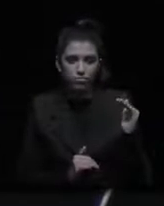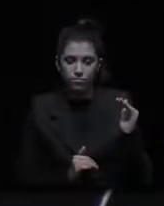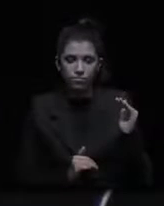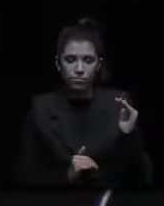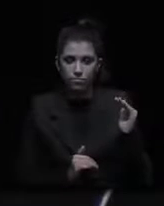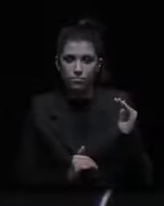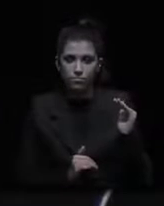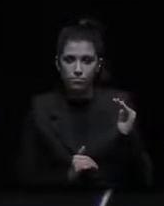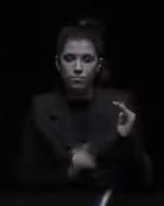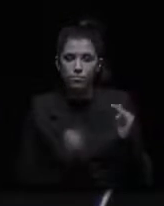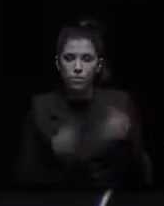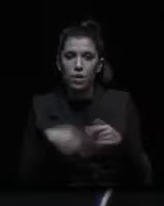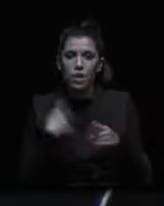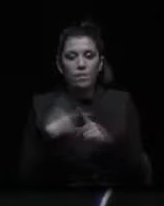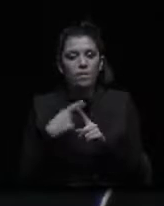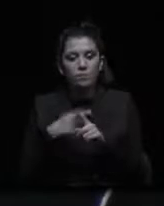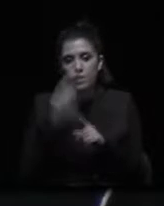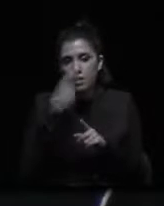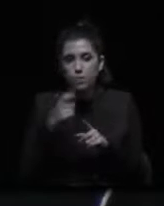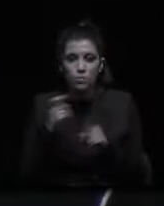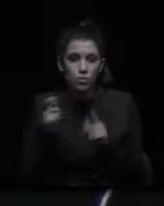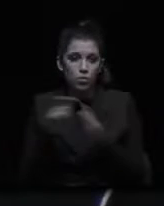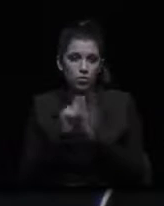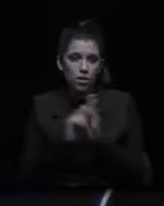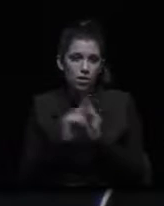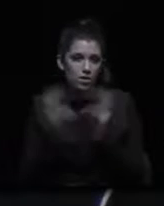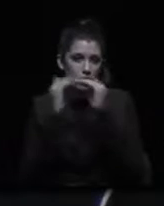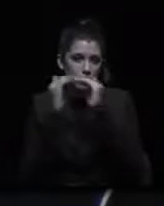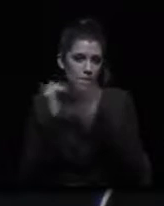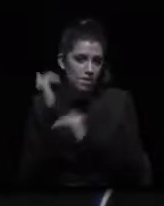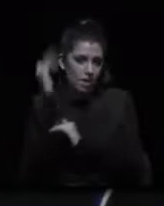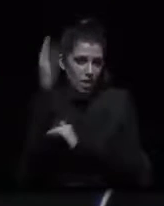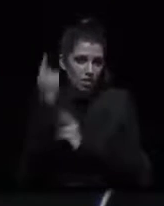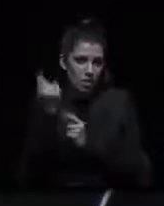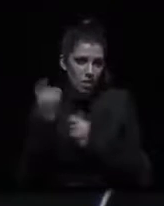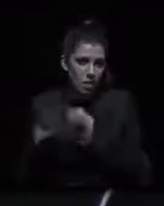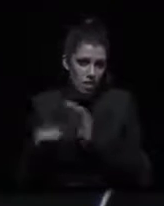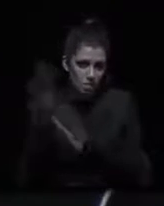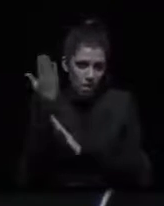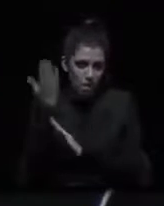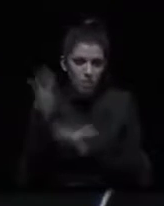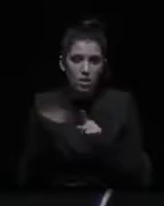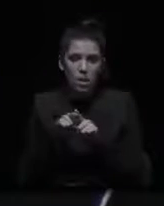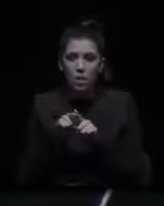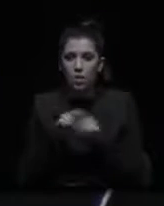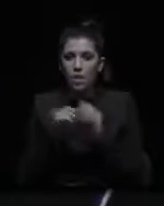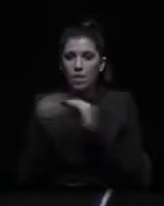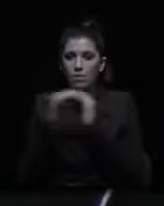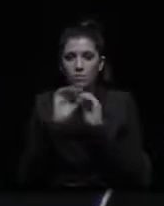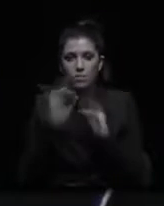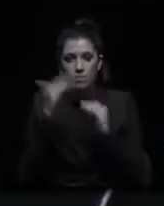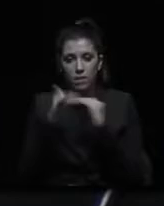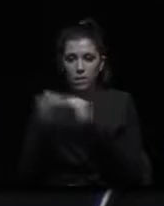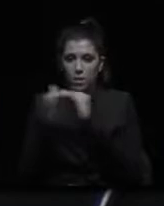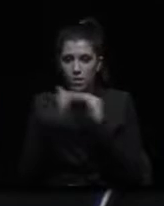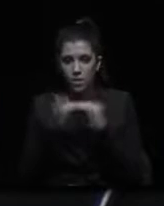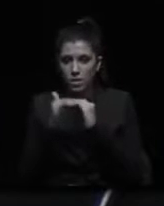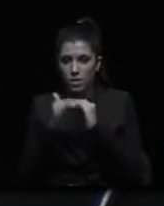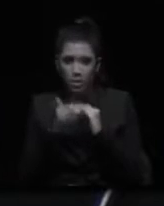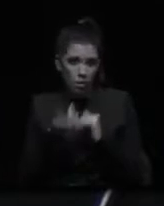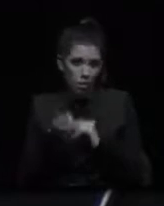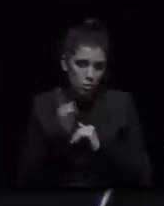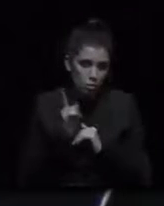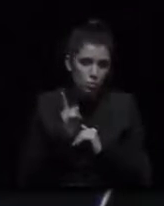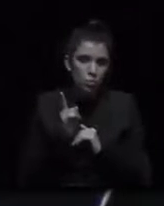progressividade, pois beneficiará quem tiver os escalões mais elevados, desvirtuando, assim, o princípio da equidade na capacidade contributiva, visto